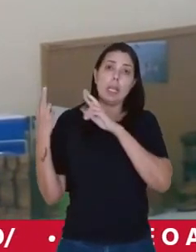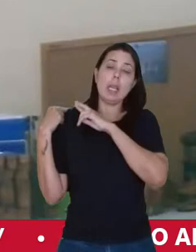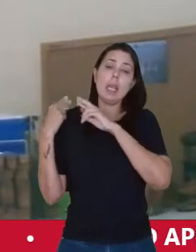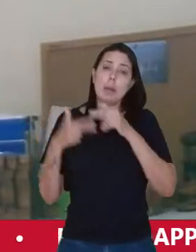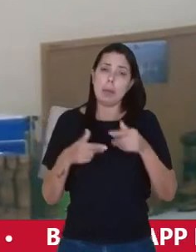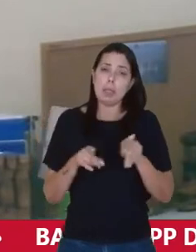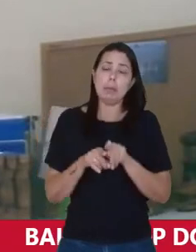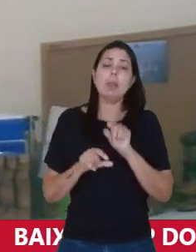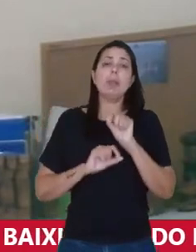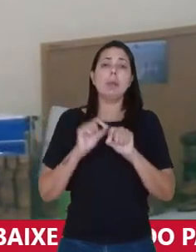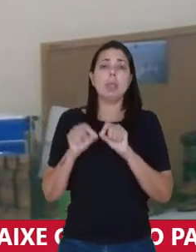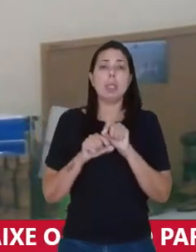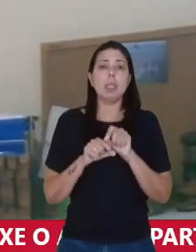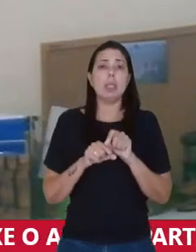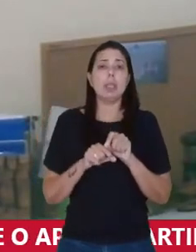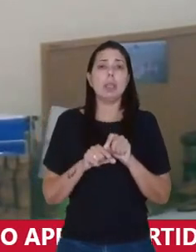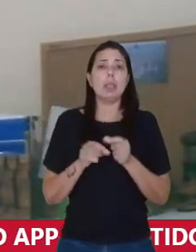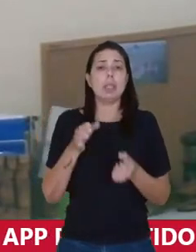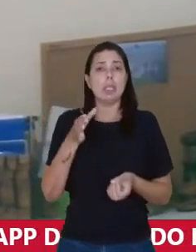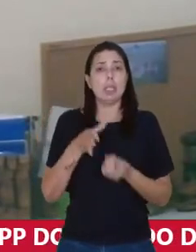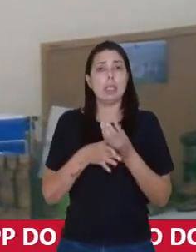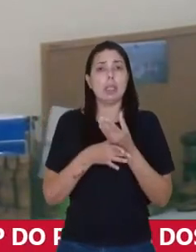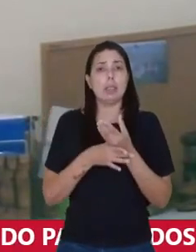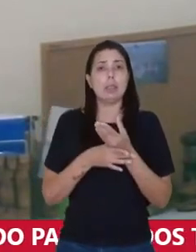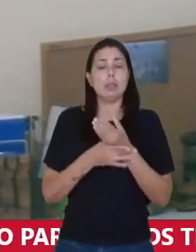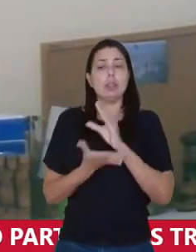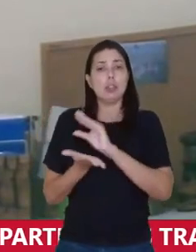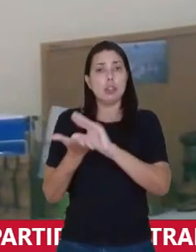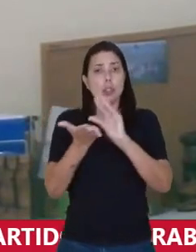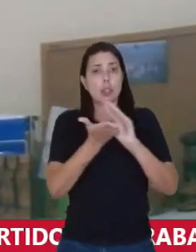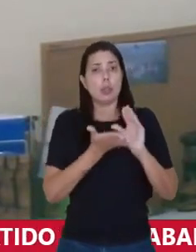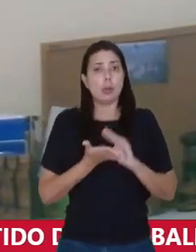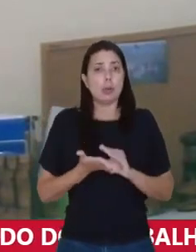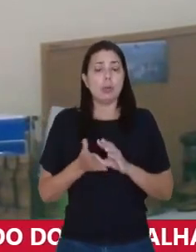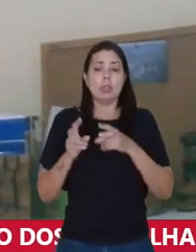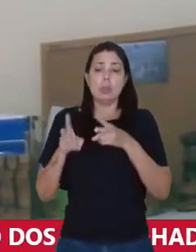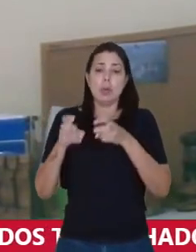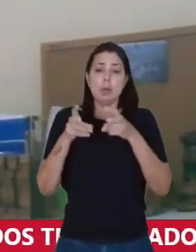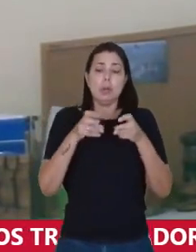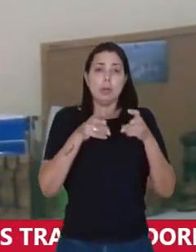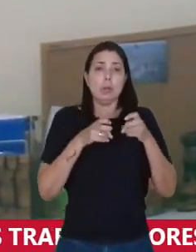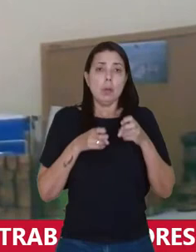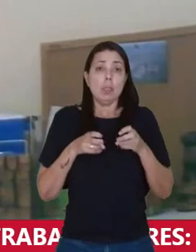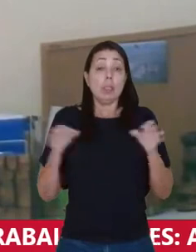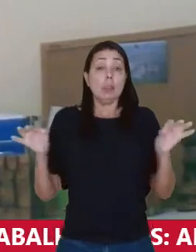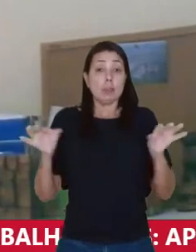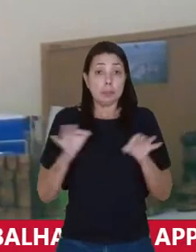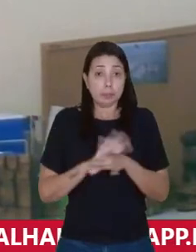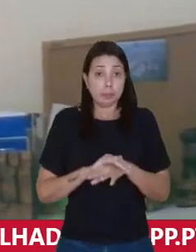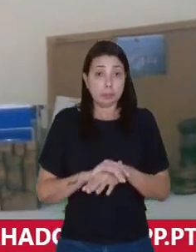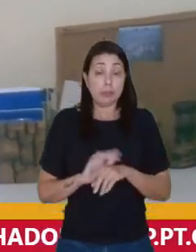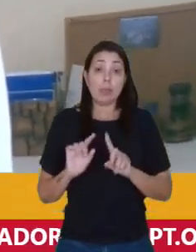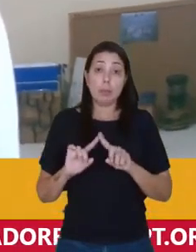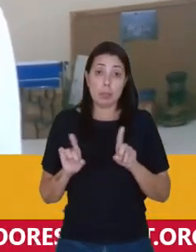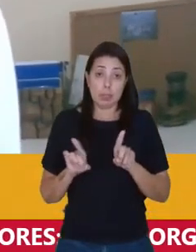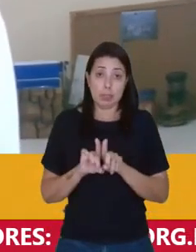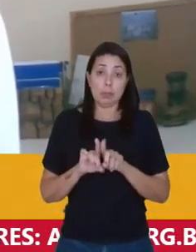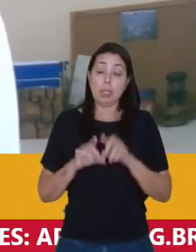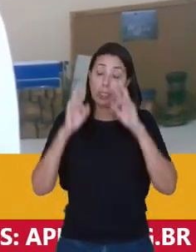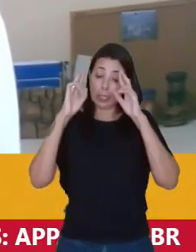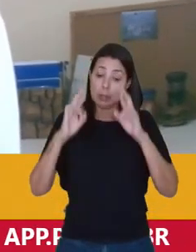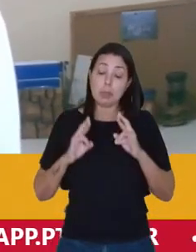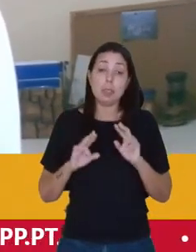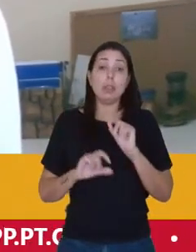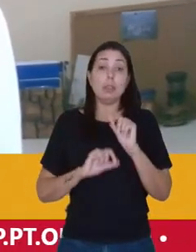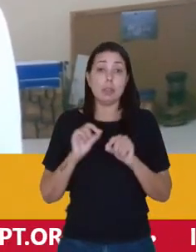vejam a natureza como um fundo infinito de recursos a serem explorados, a serem degradados, né, mas que respeitem